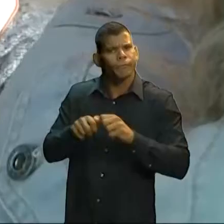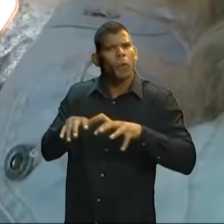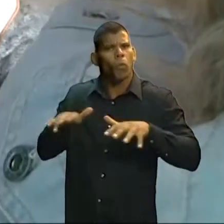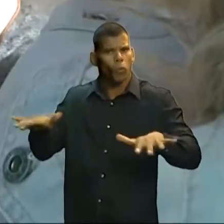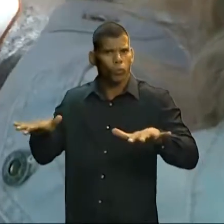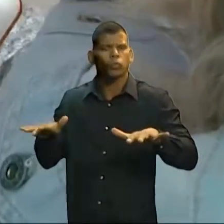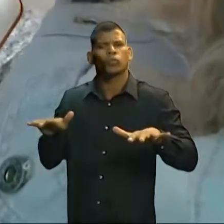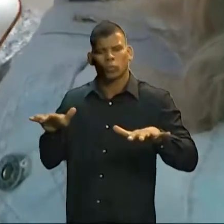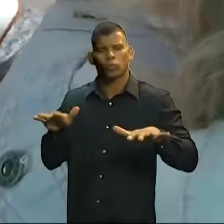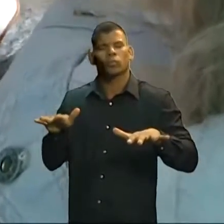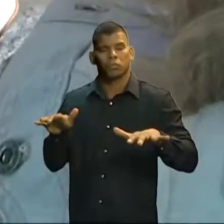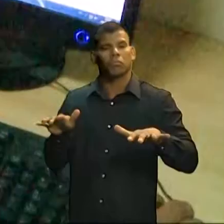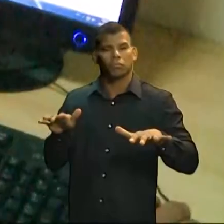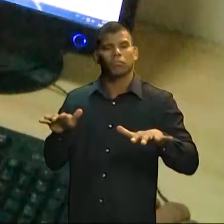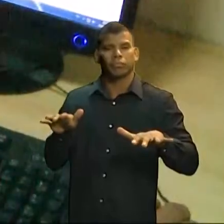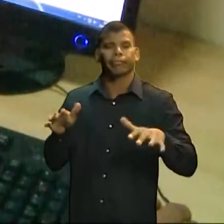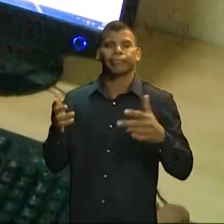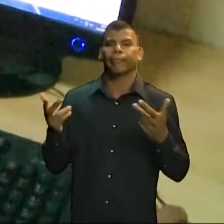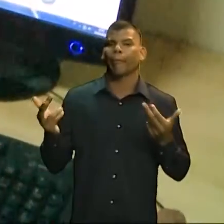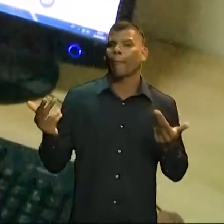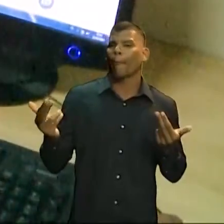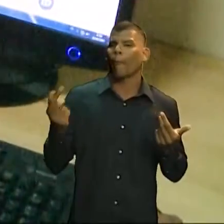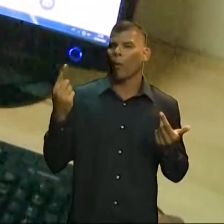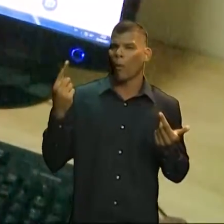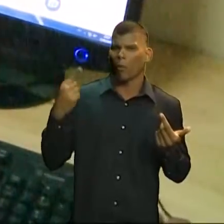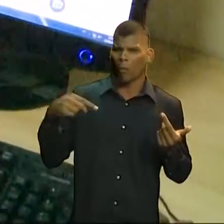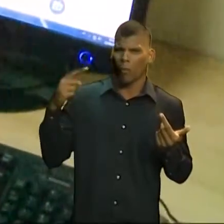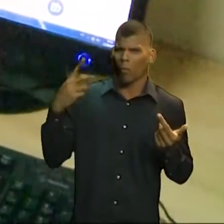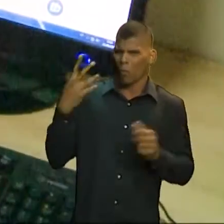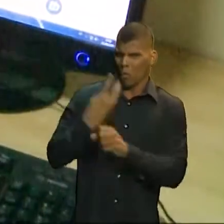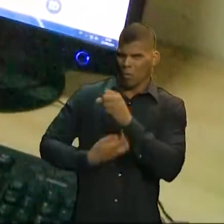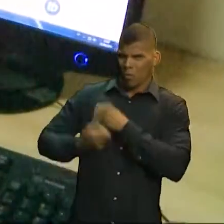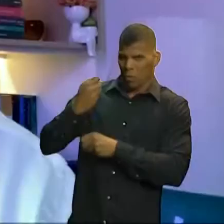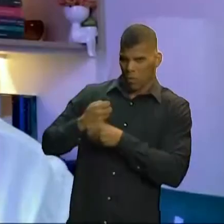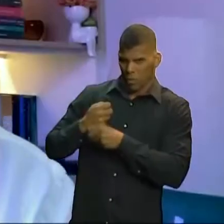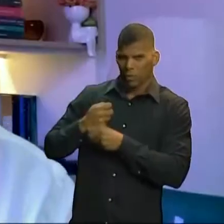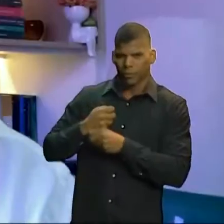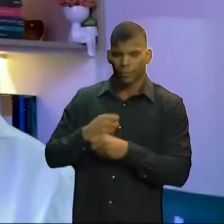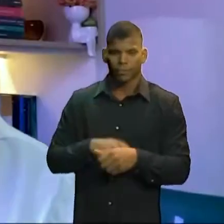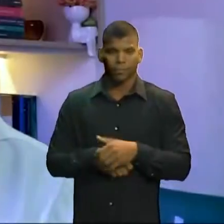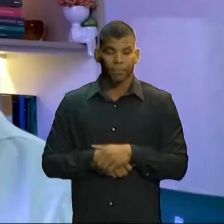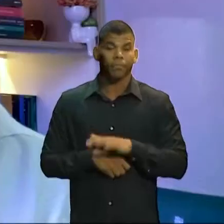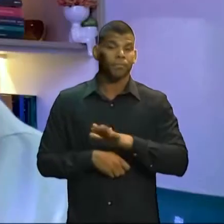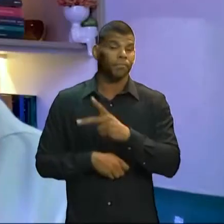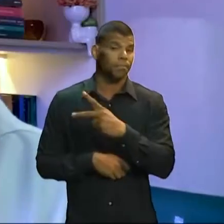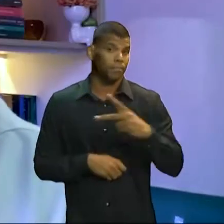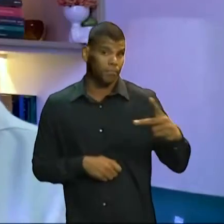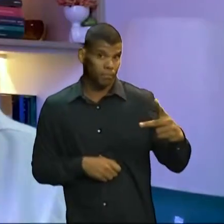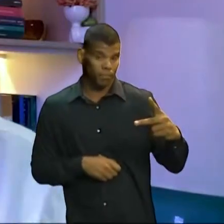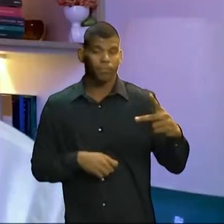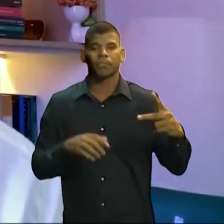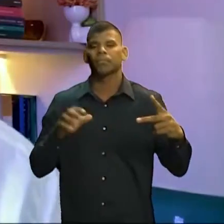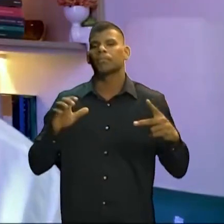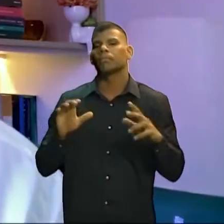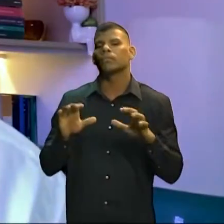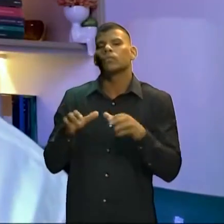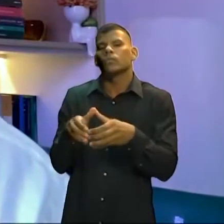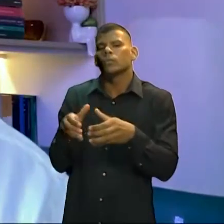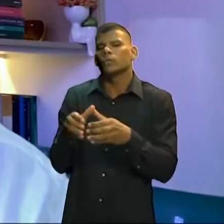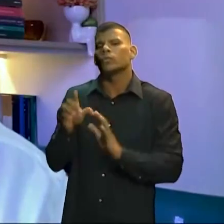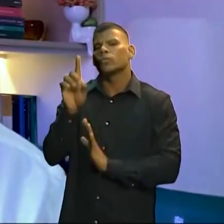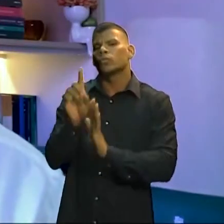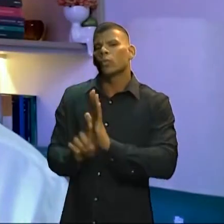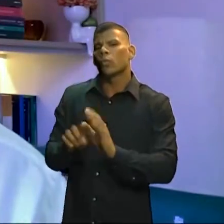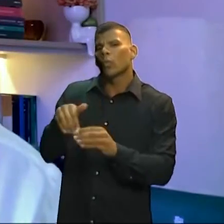massa alcancem a mesma proporção de 4 anos atrás. O presidente da Comissão de Direito Eleitoral da